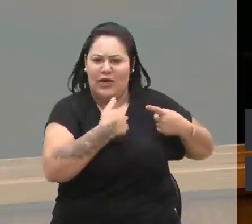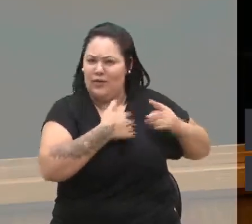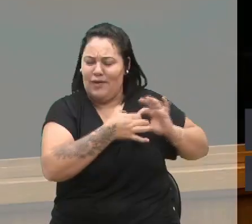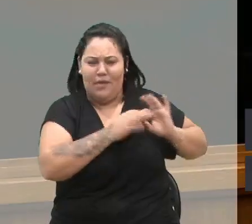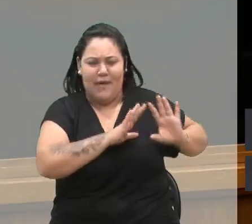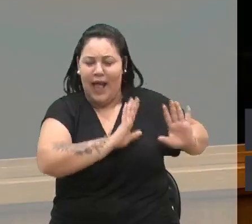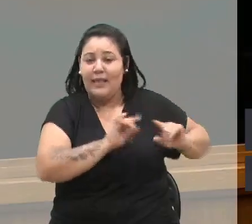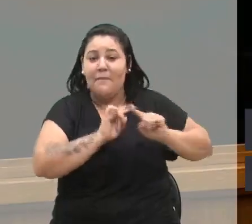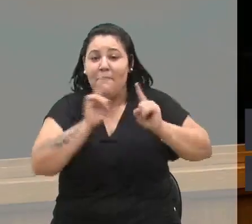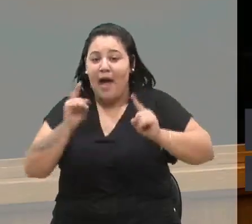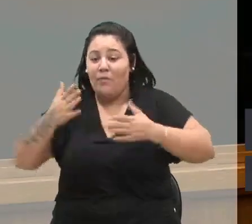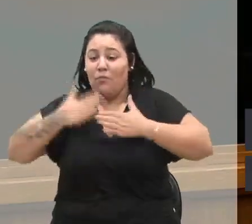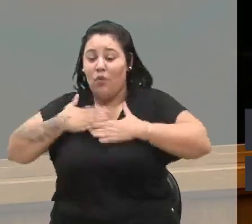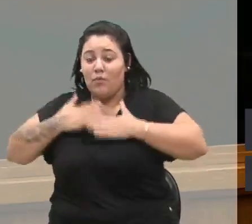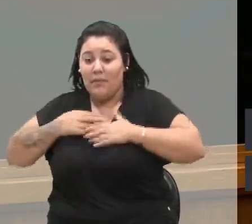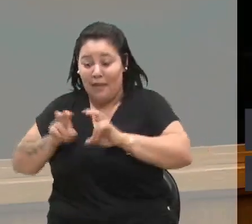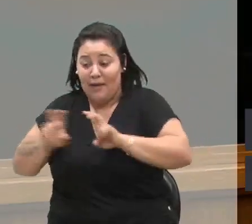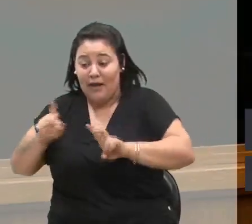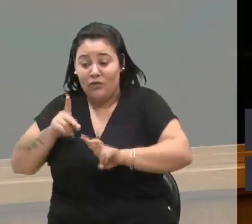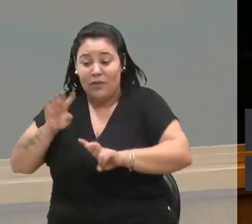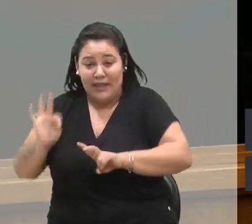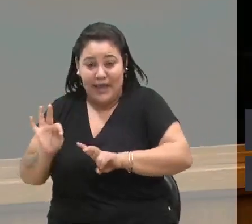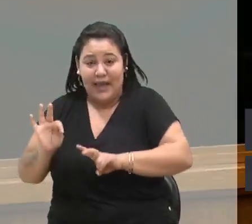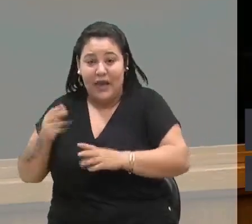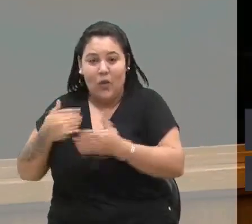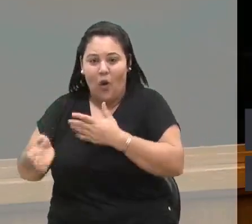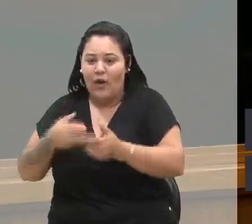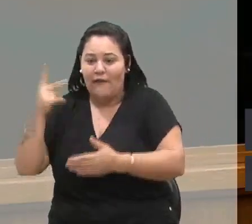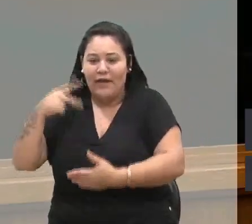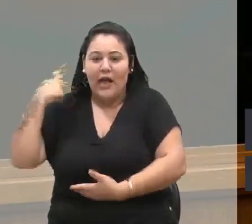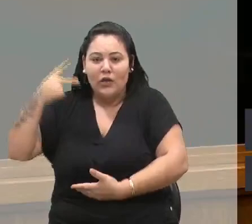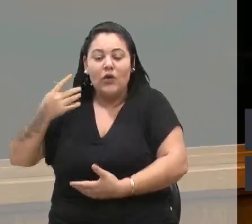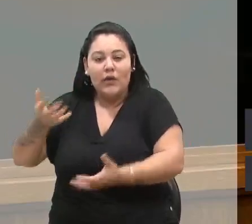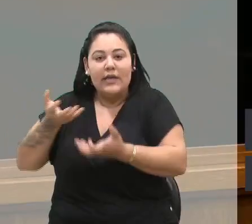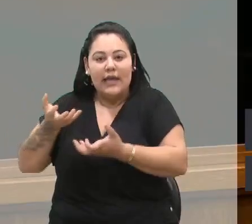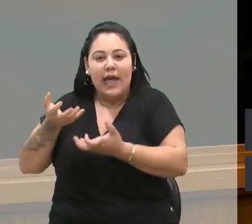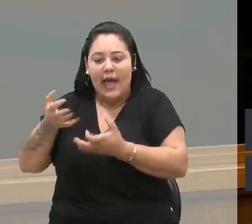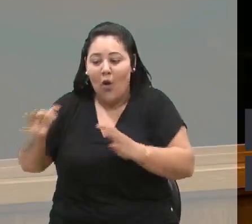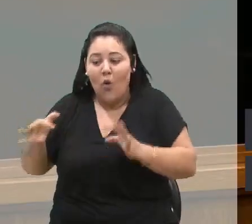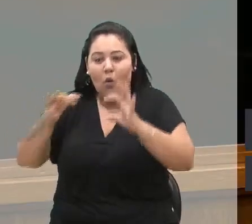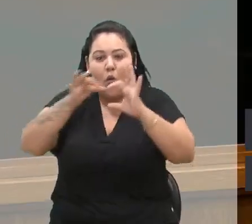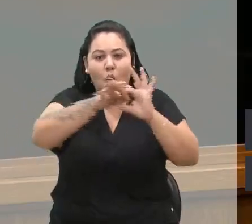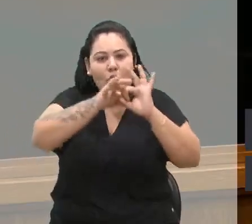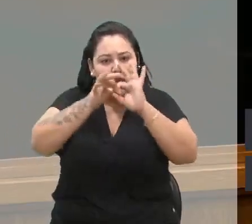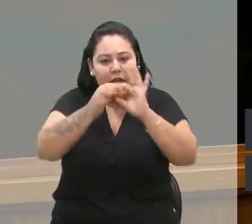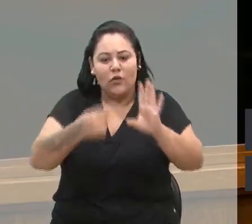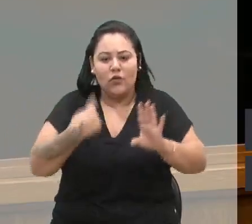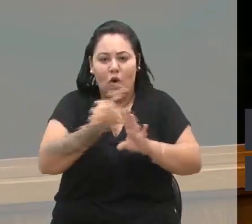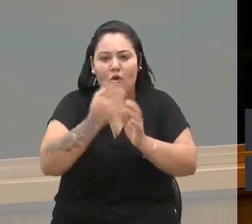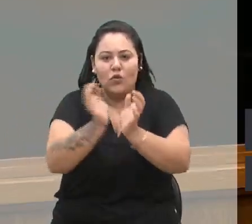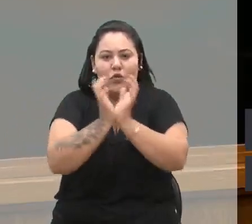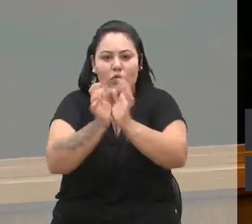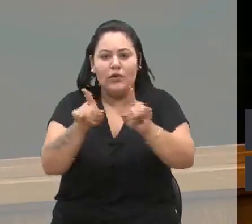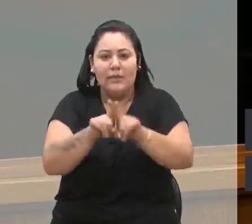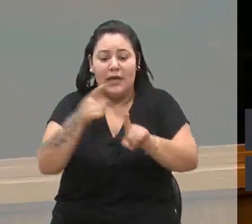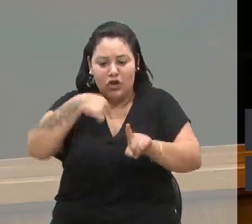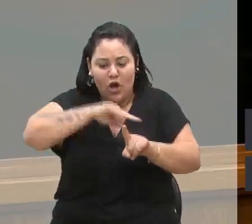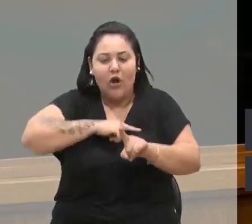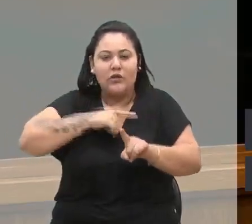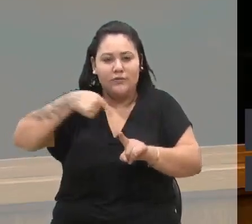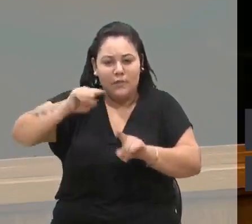pela bancada do PT e demais, qualquer vereador que queira se juntar a nós iremos levar